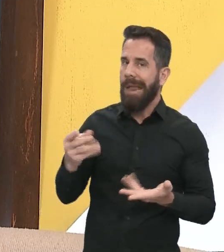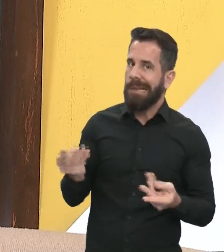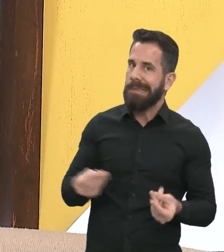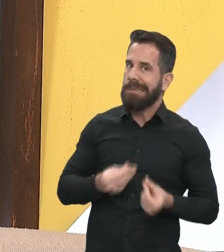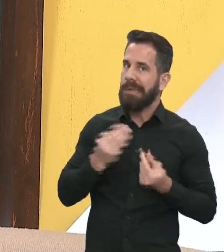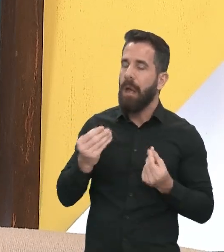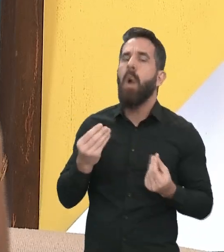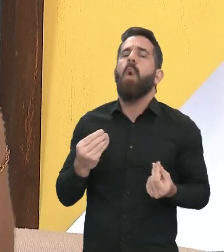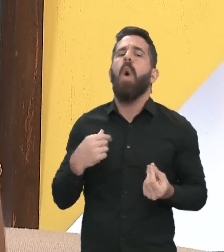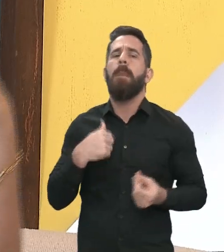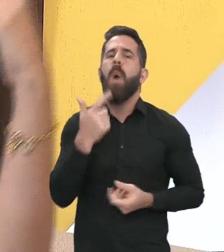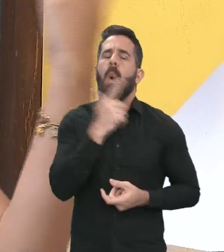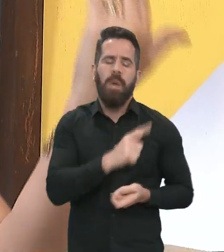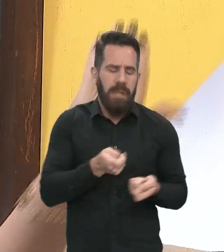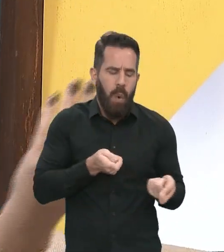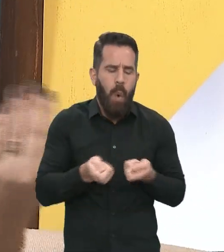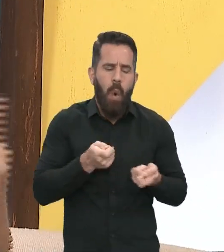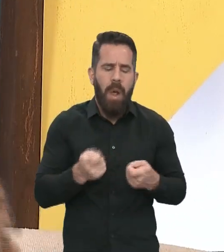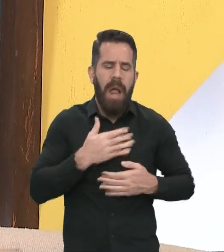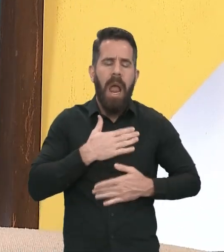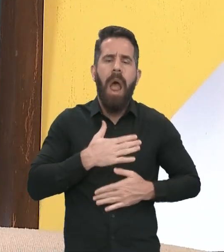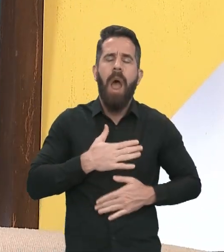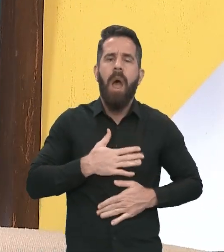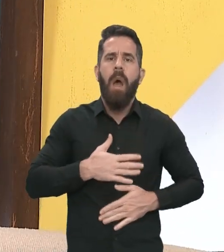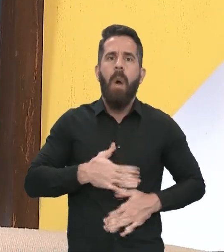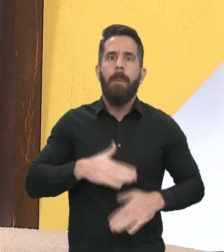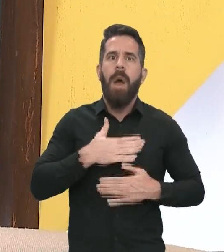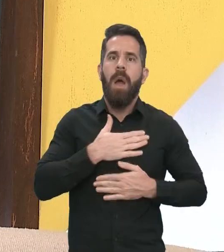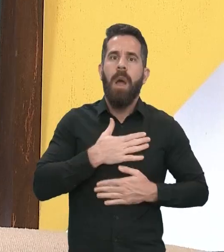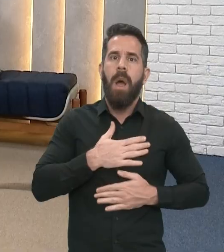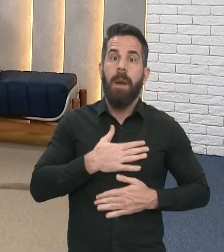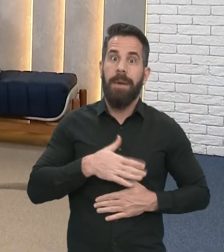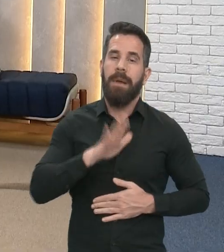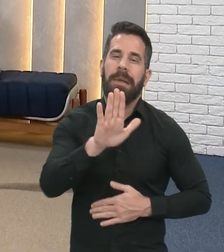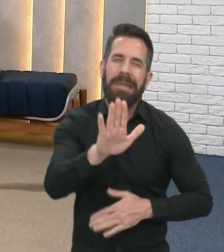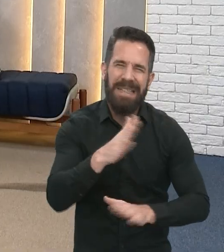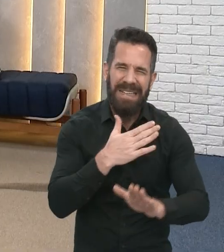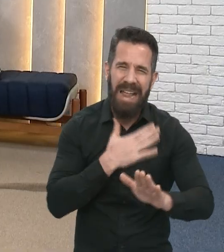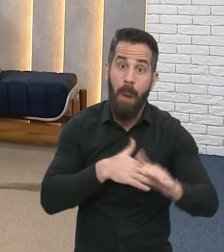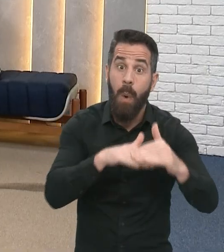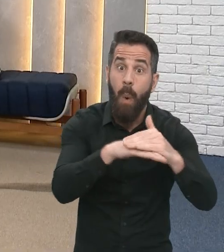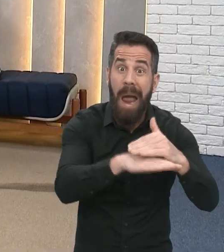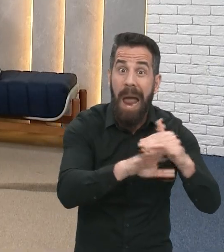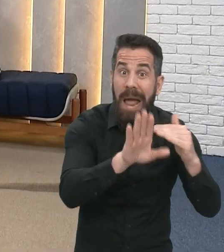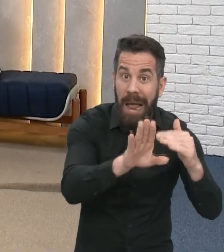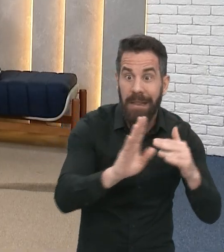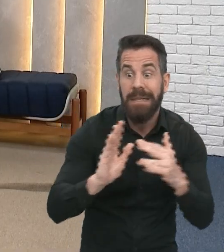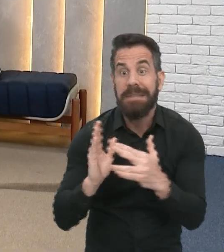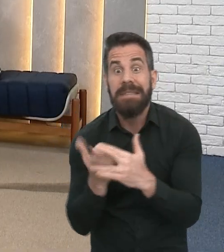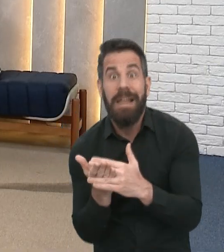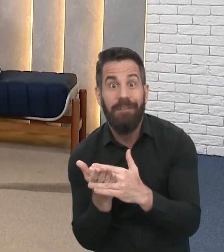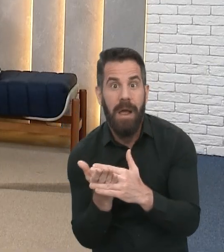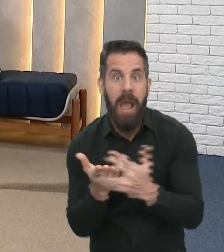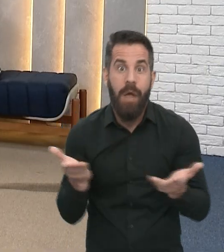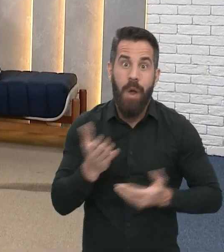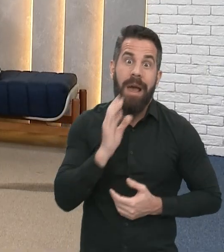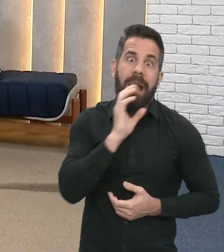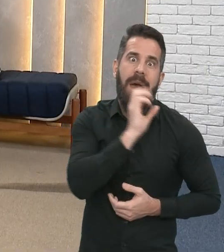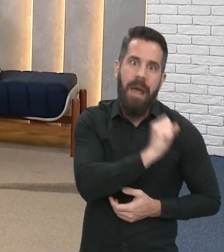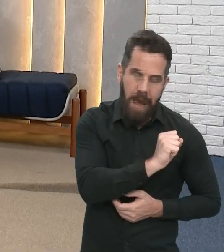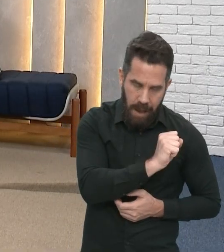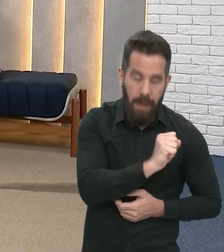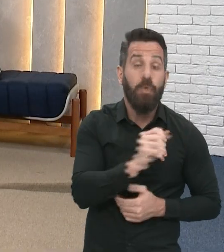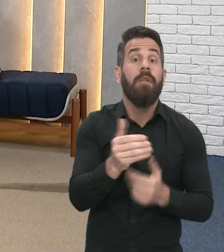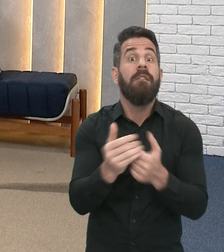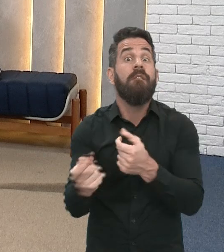recursos para se acalmar. Vamos guardar, inclusive, essa discussão para o nosso segundo bloco. A gente precisa fazer esse intervalinho.